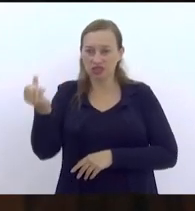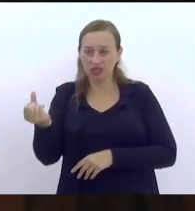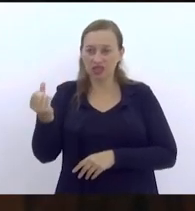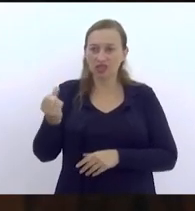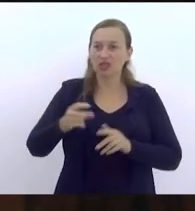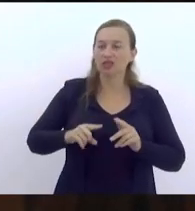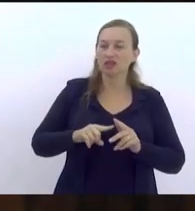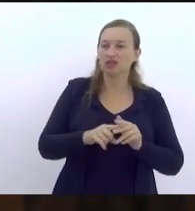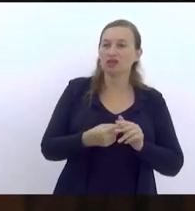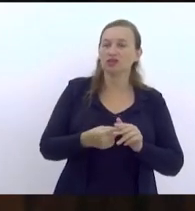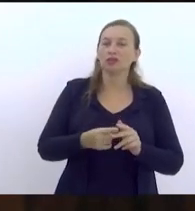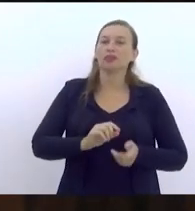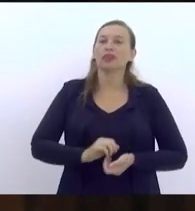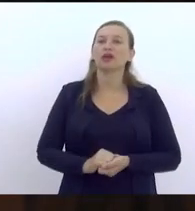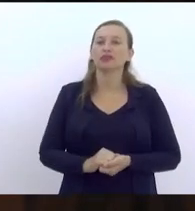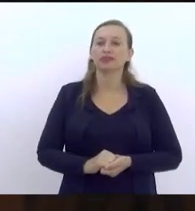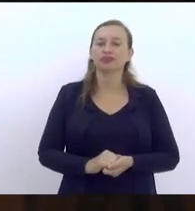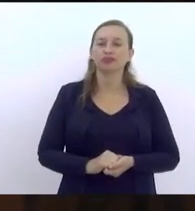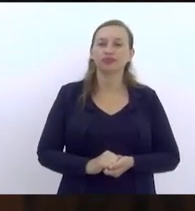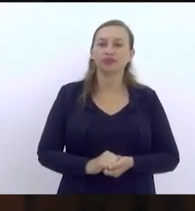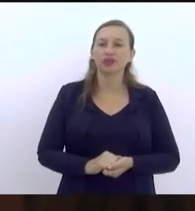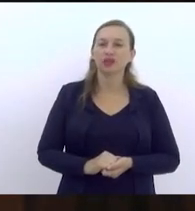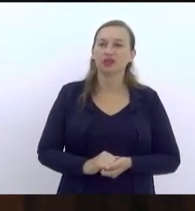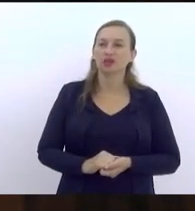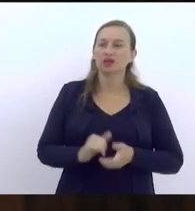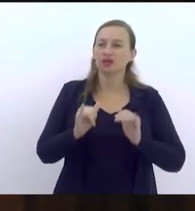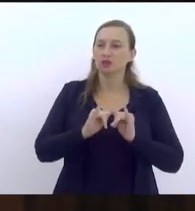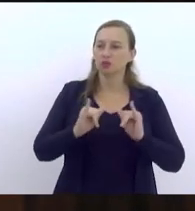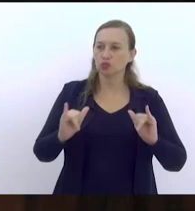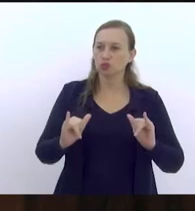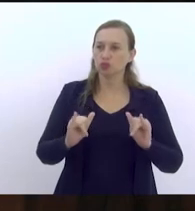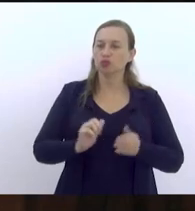de efetivação da notificação